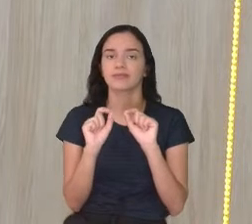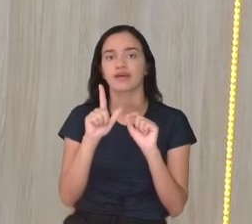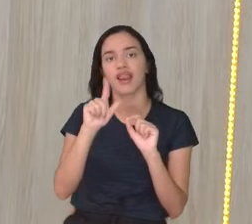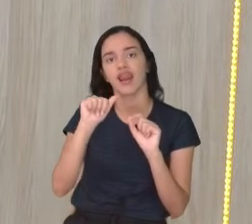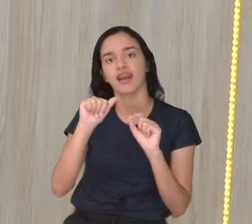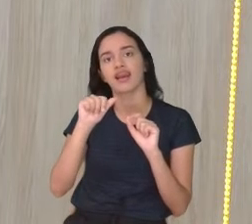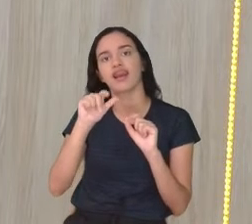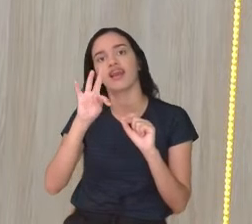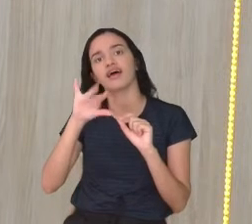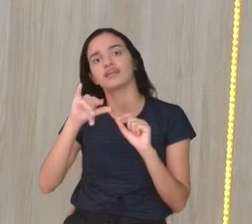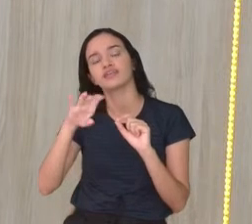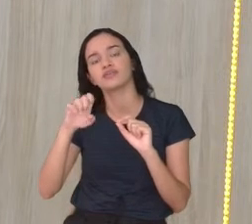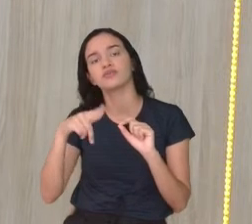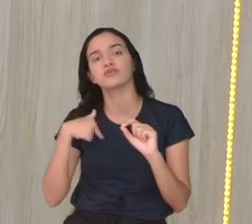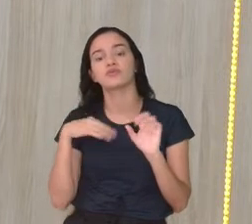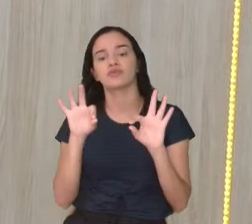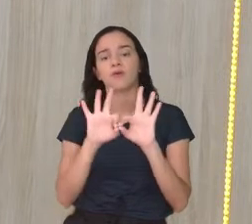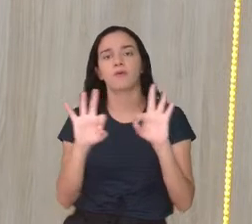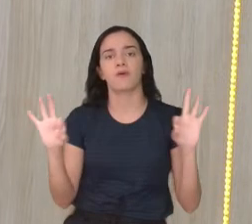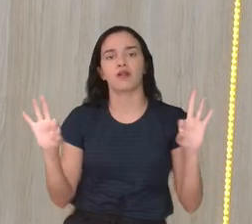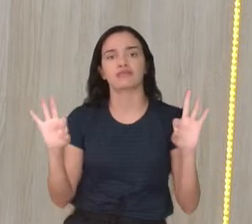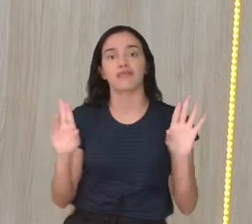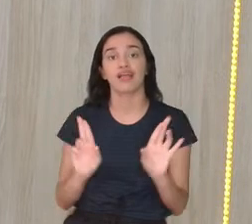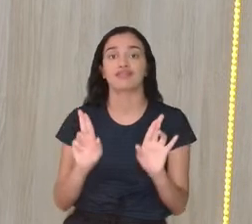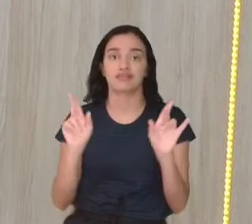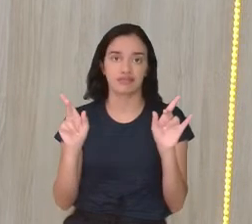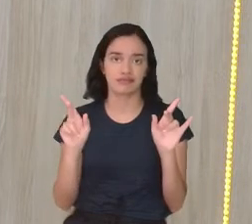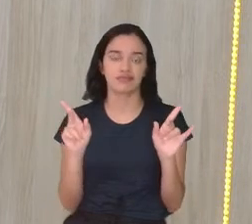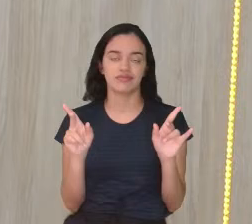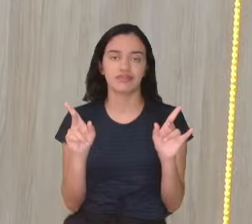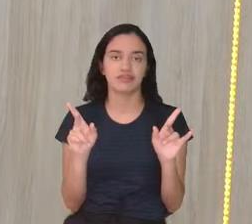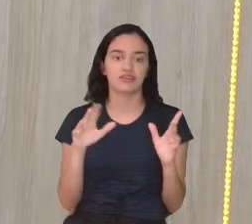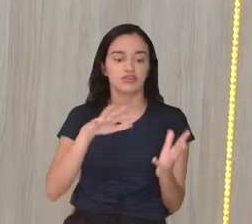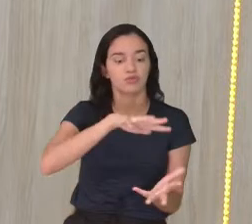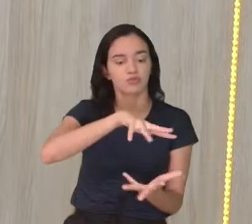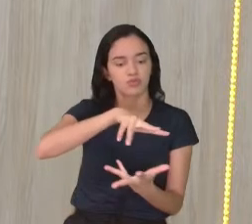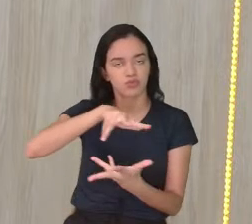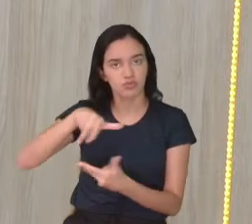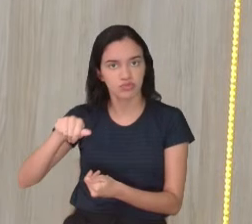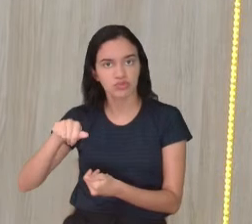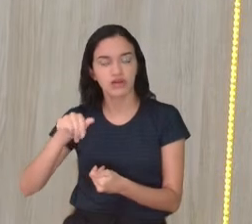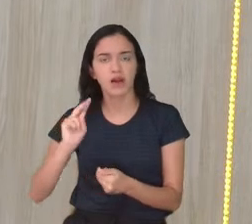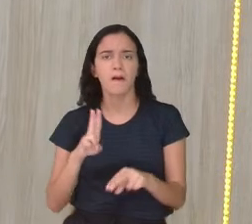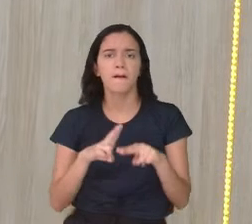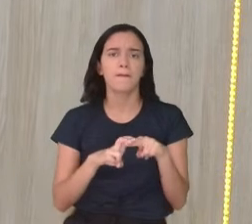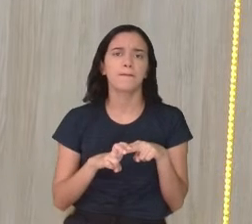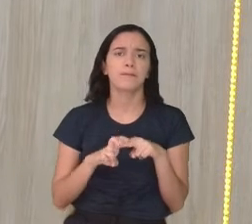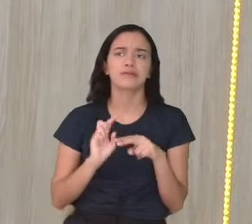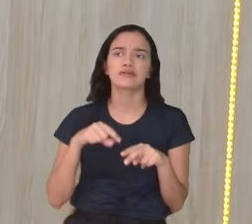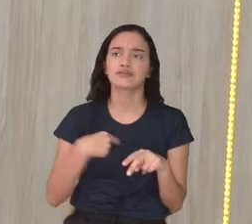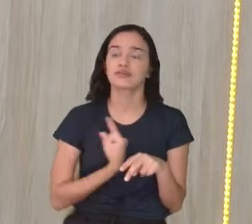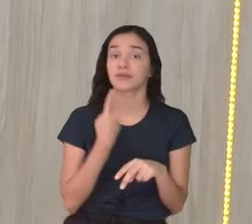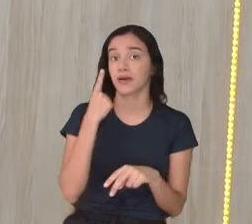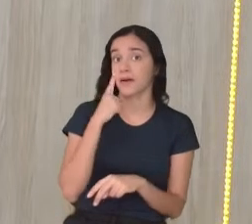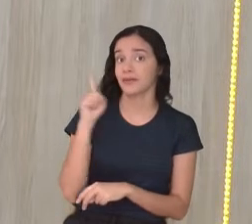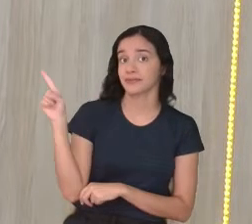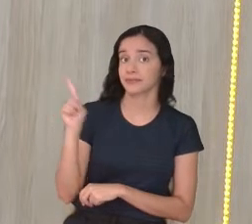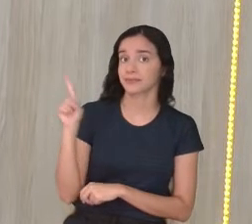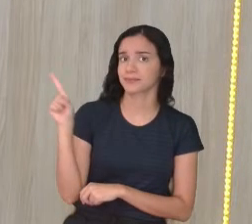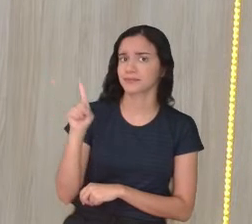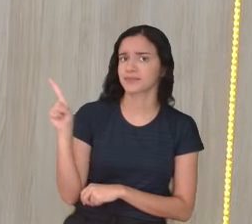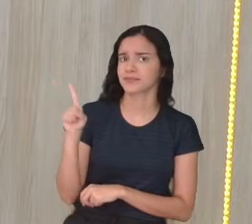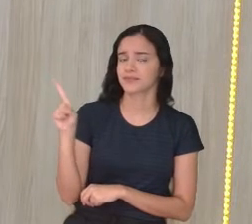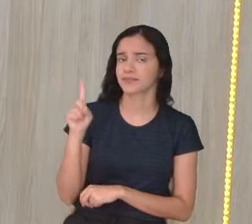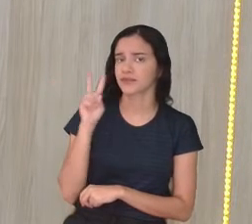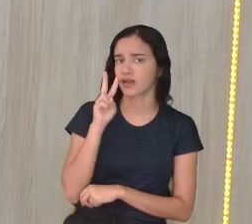do Equador, vai dar o que? Uma diferenciação no globo terrestre. Por isso que a gente tem aqui essa divisão aqui, ó, tá vendo?